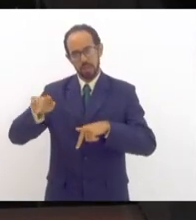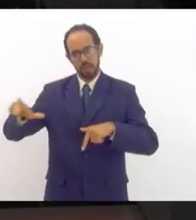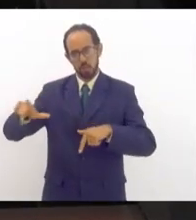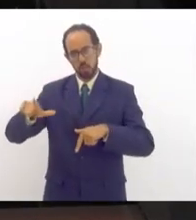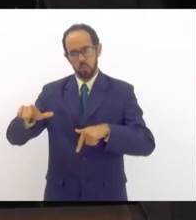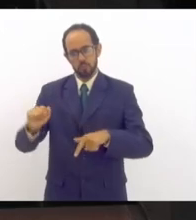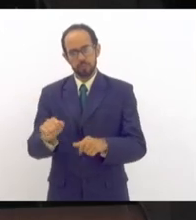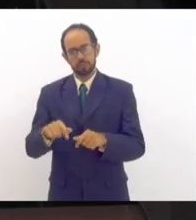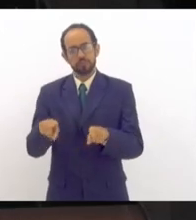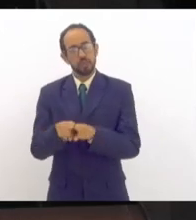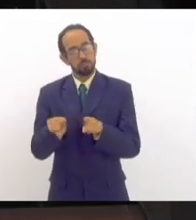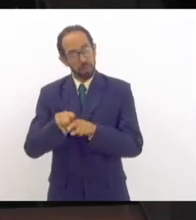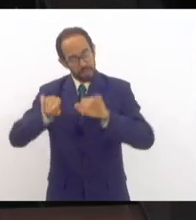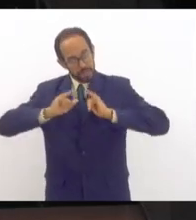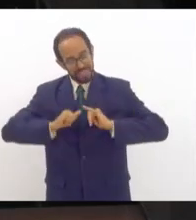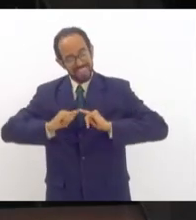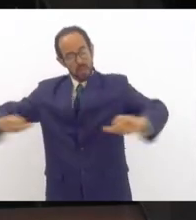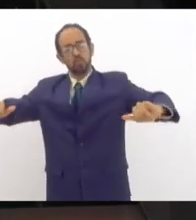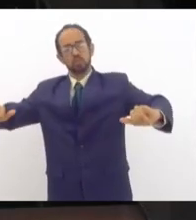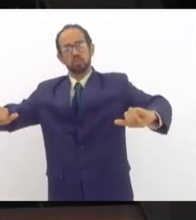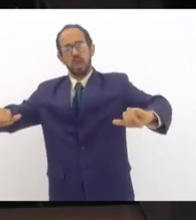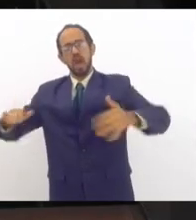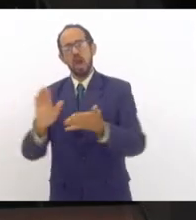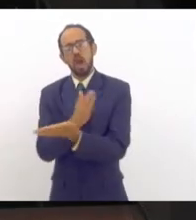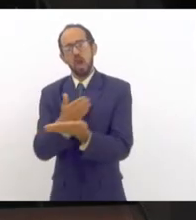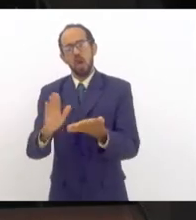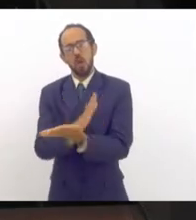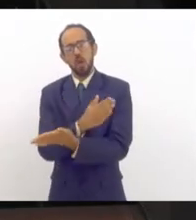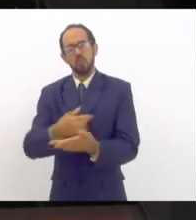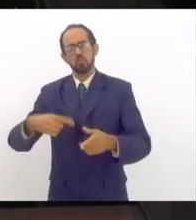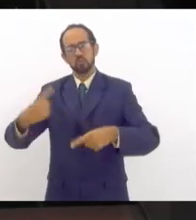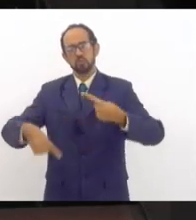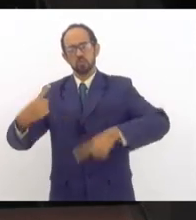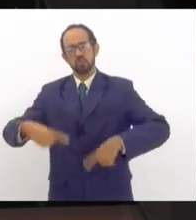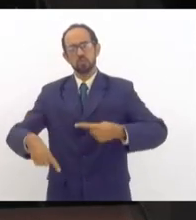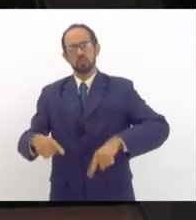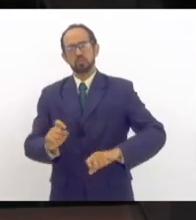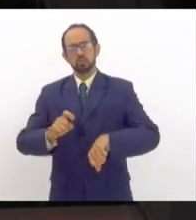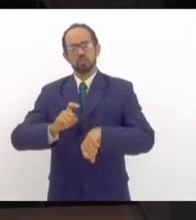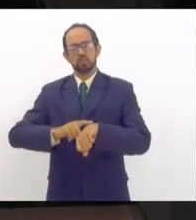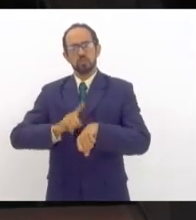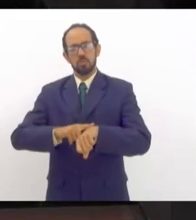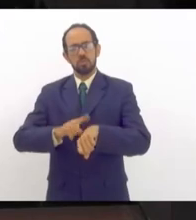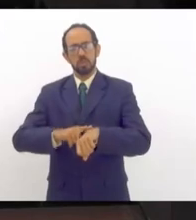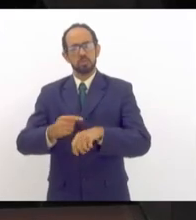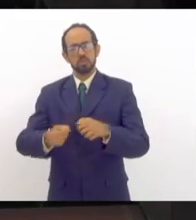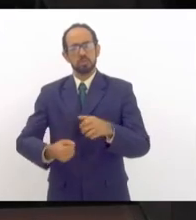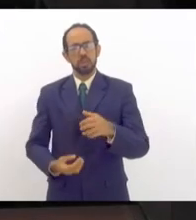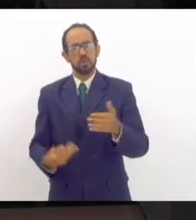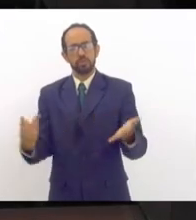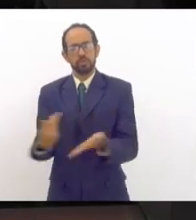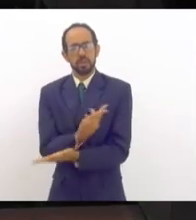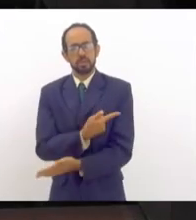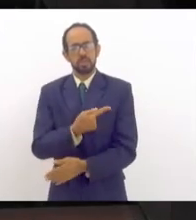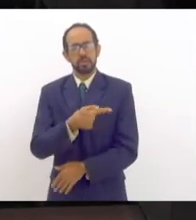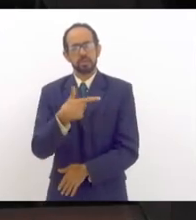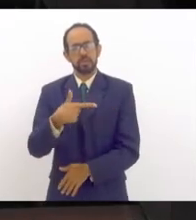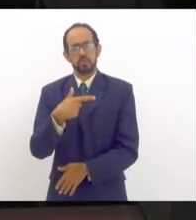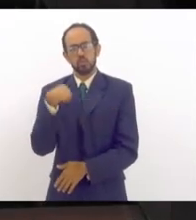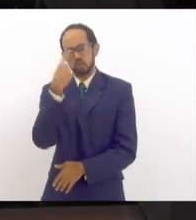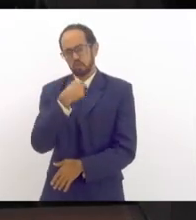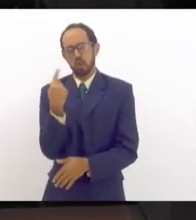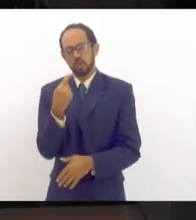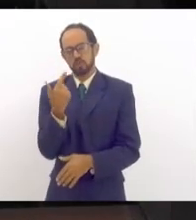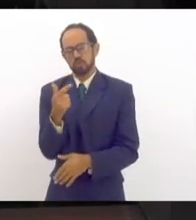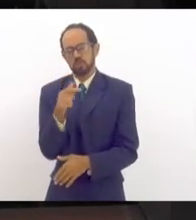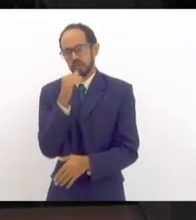já tá apurando isso o meu mandato algumas figuras políticas que na hora que nós tivemos as cidades aí com 72 horas sem luz